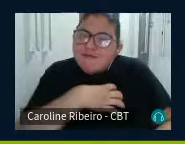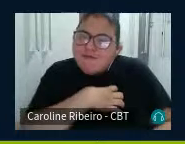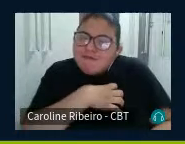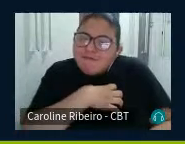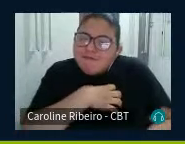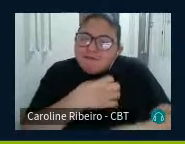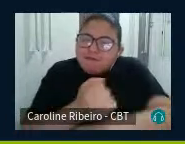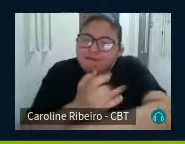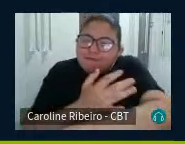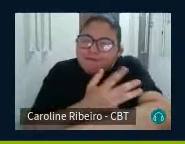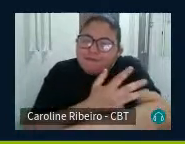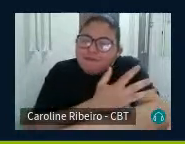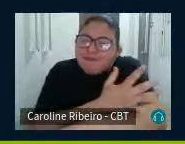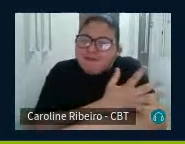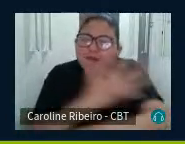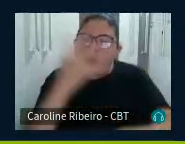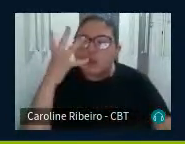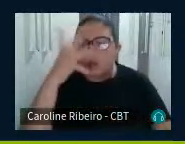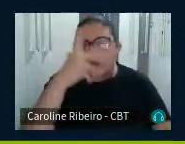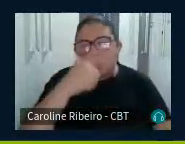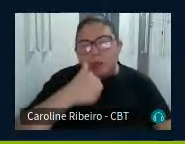muito muito bonito.